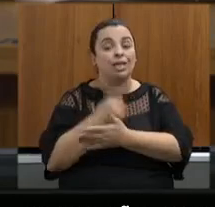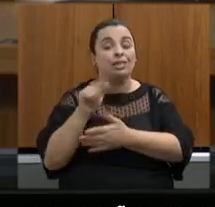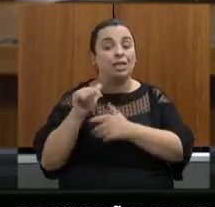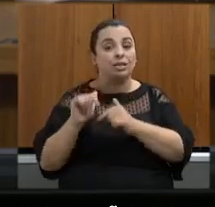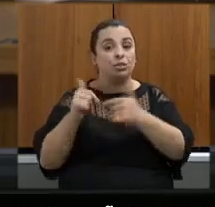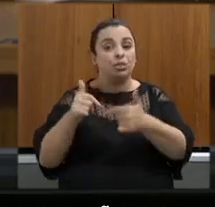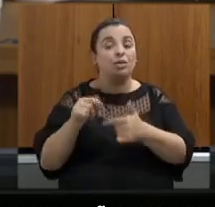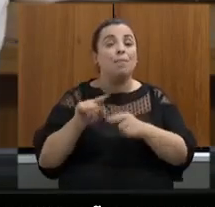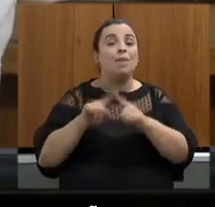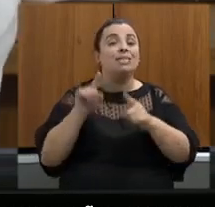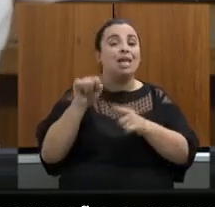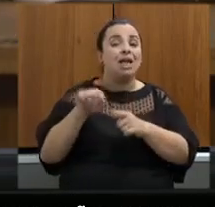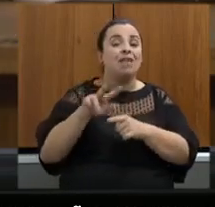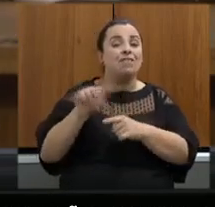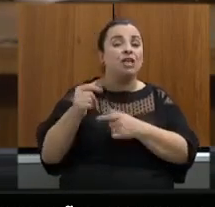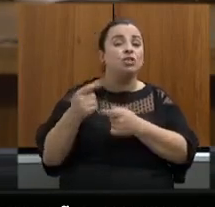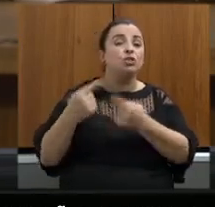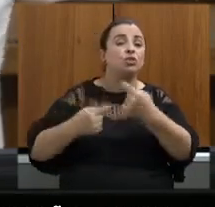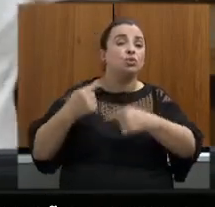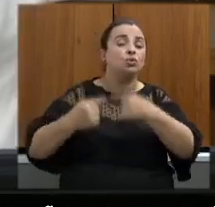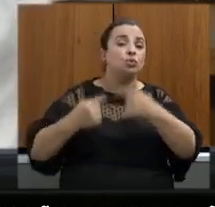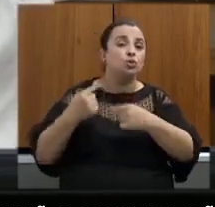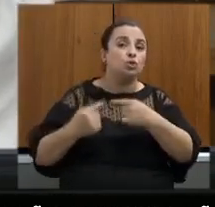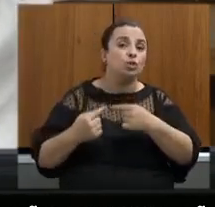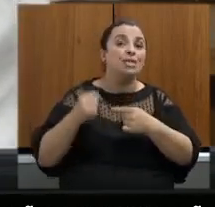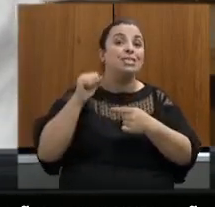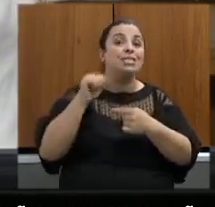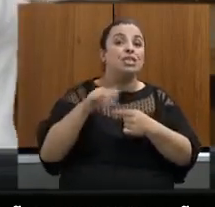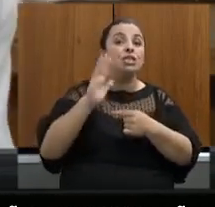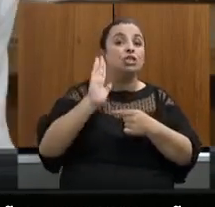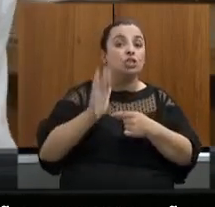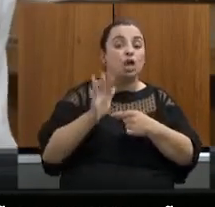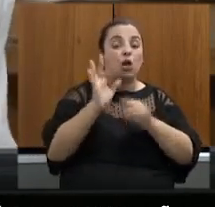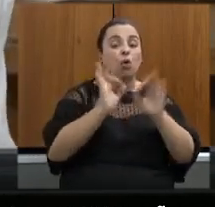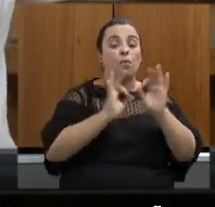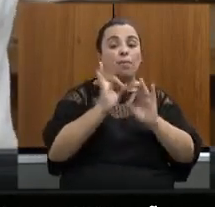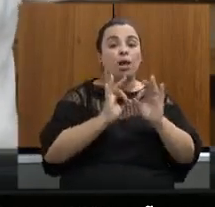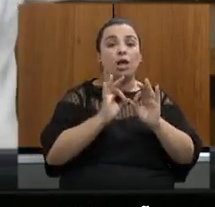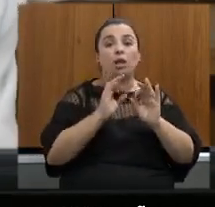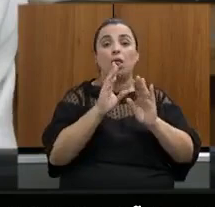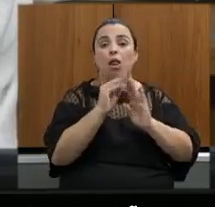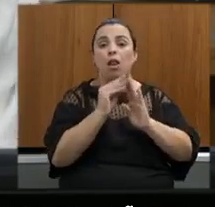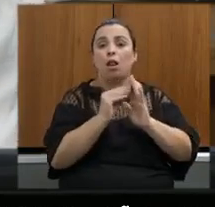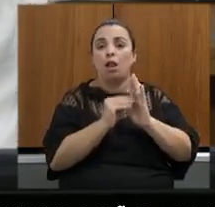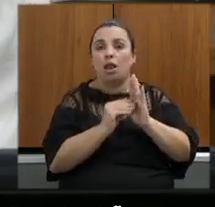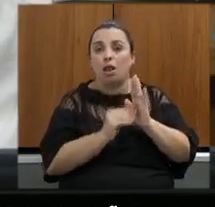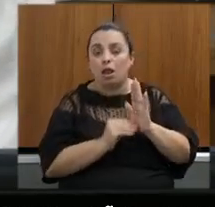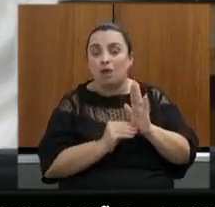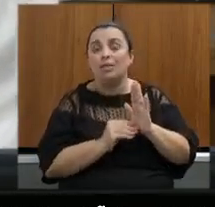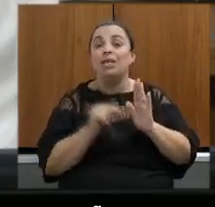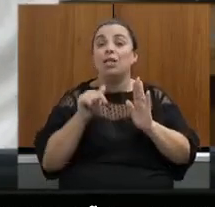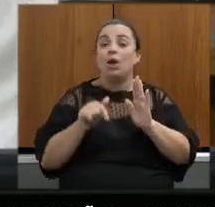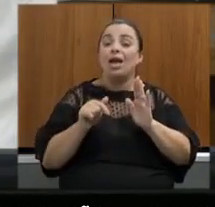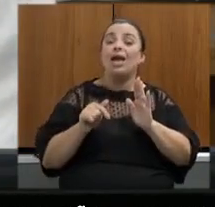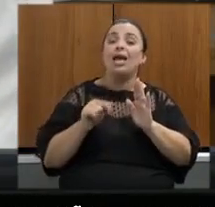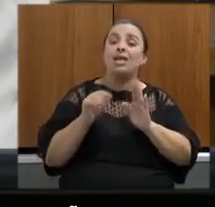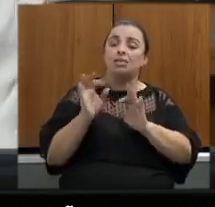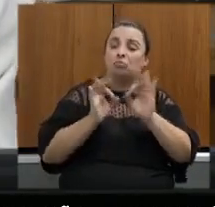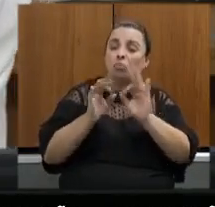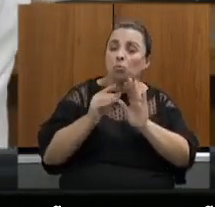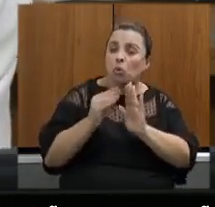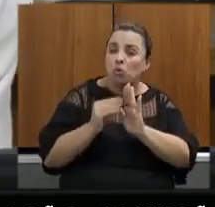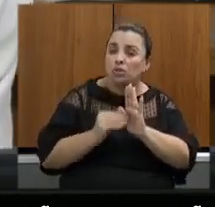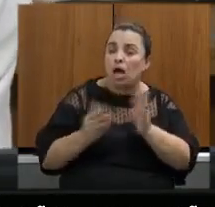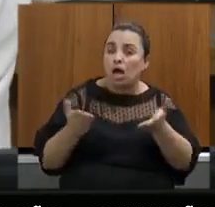serão efetivamente discutido uma vez que seja construído o plano essa é uma construção que se inicia agora vai ser de